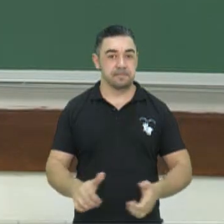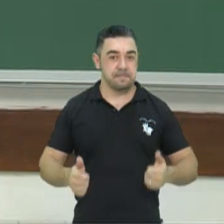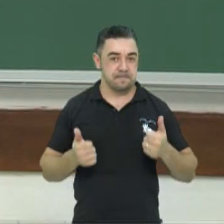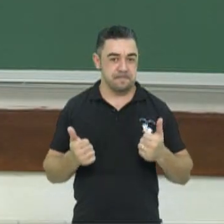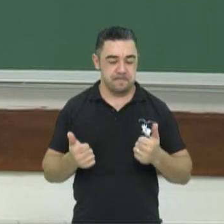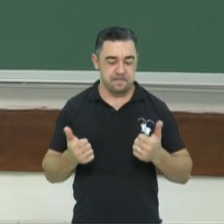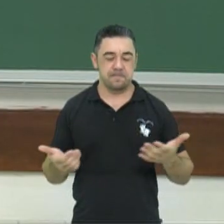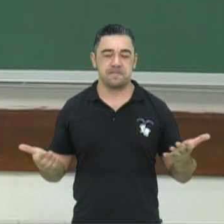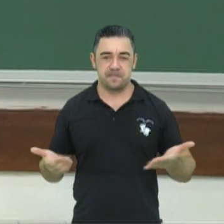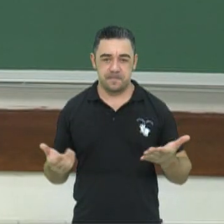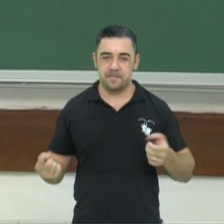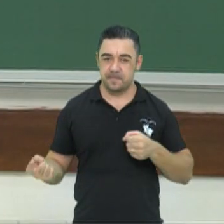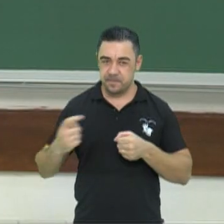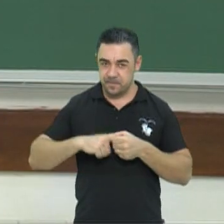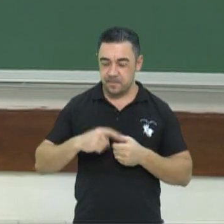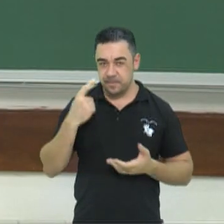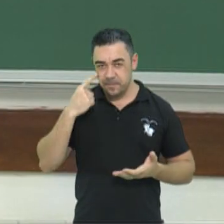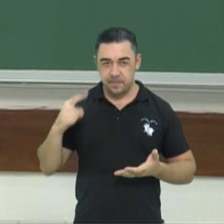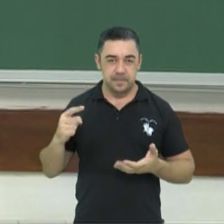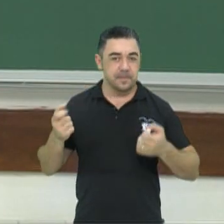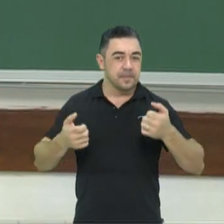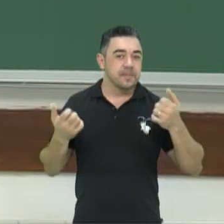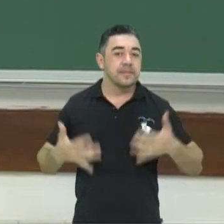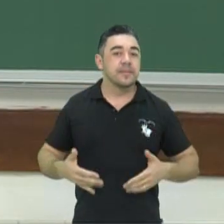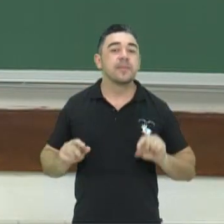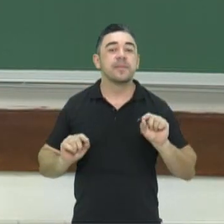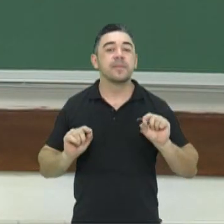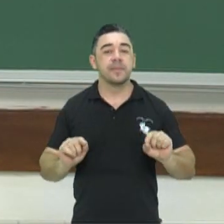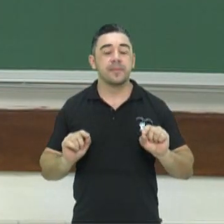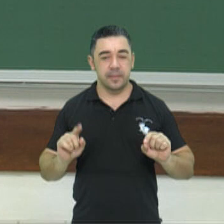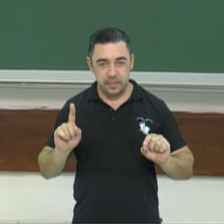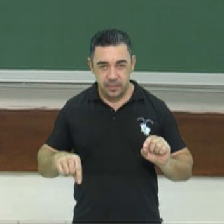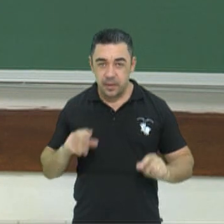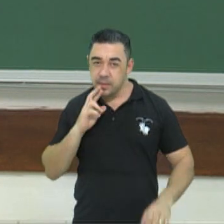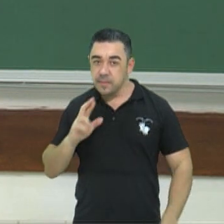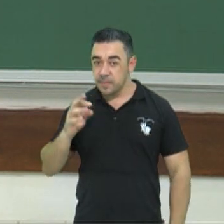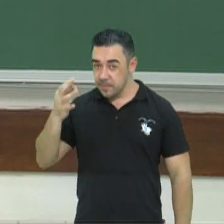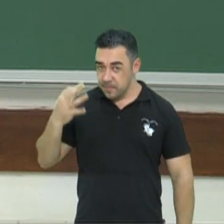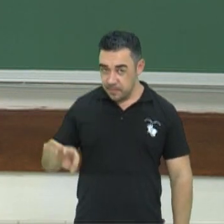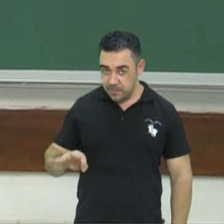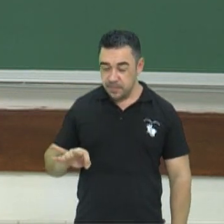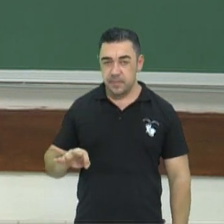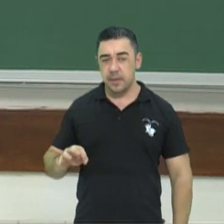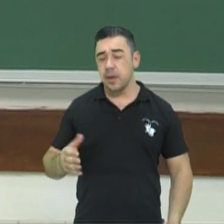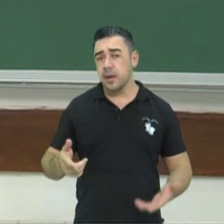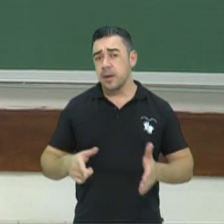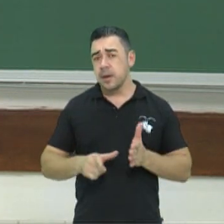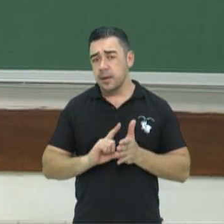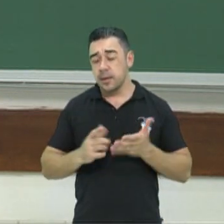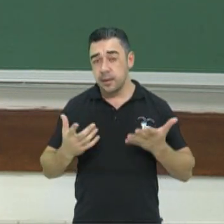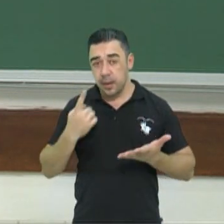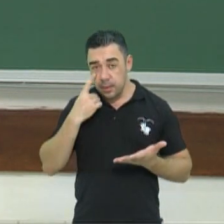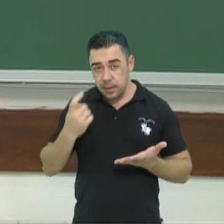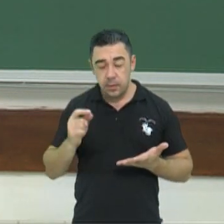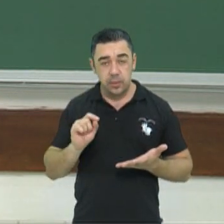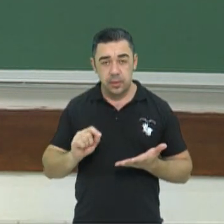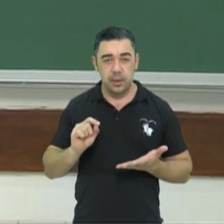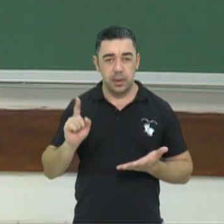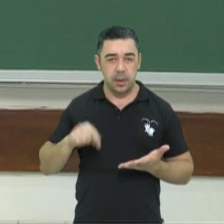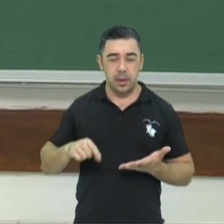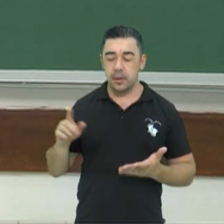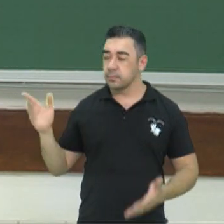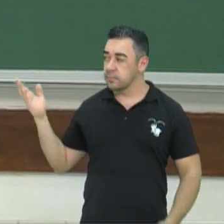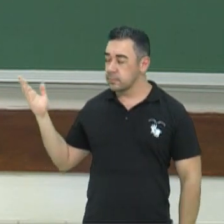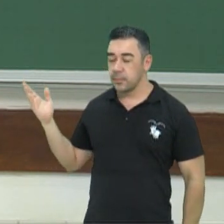Muito bem, pessoal. Então, voltando aqui, vamos falar um pouquinho sobre a alternativa correta. Antes, eu queria chamar a atenção sobre as alternativas que eu pus,